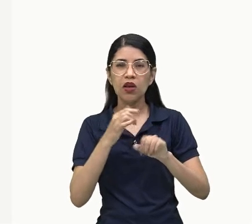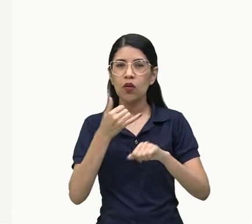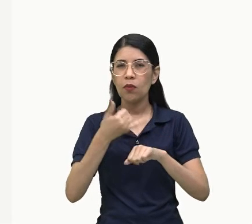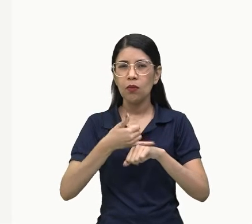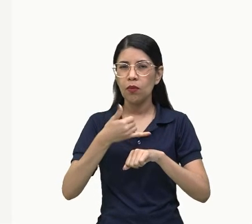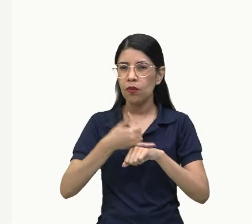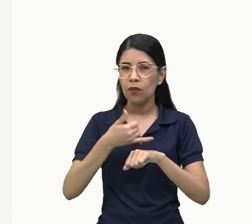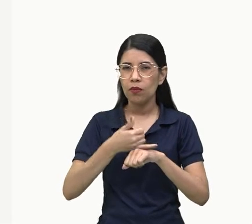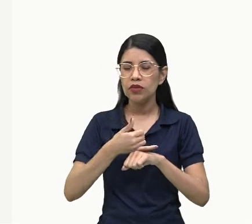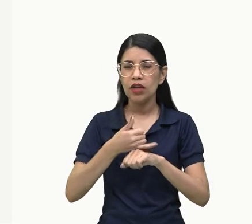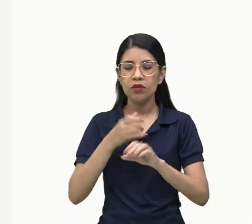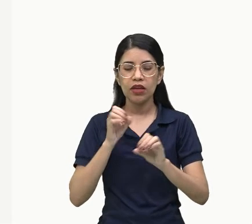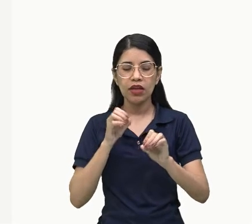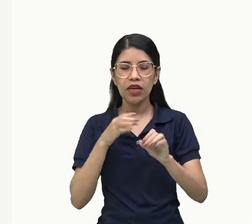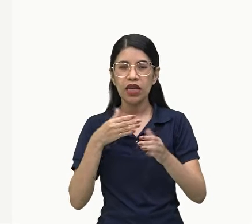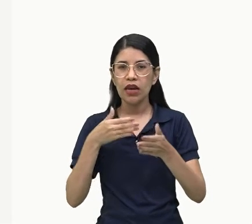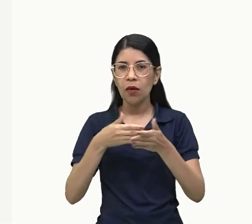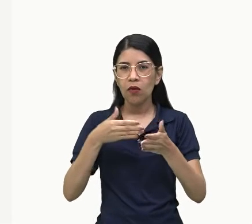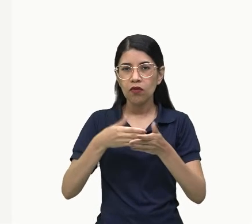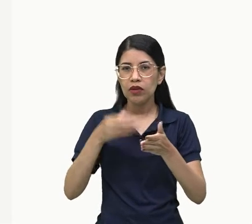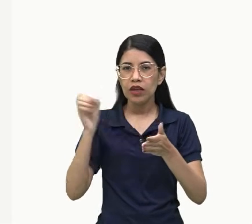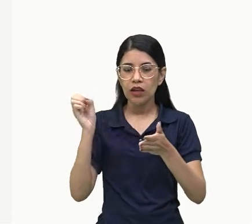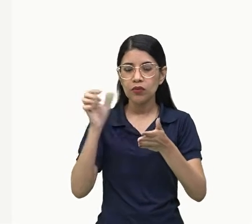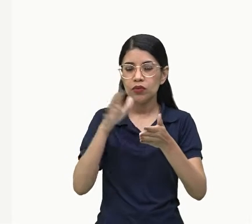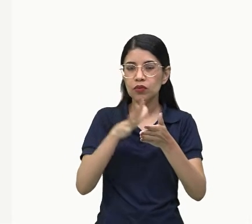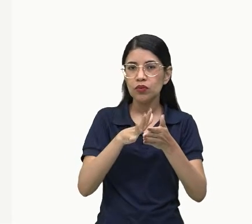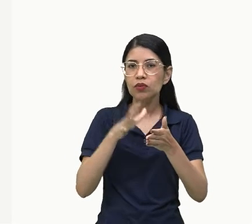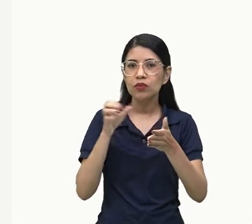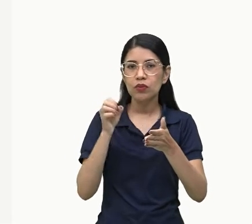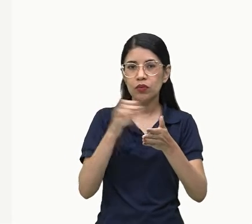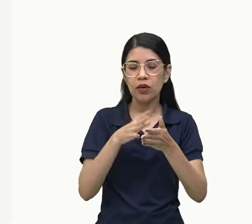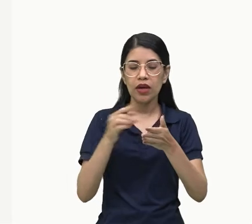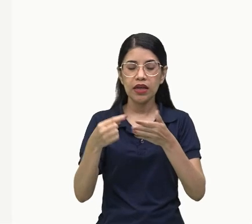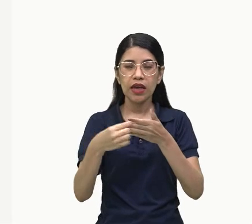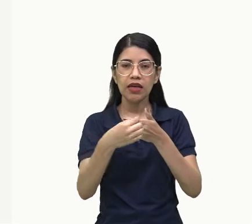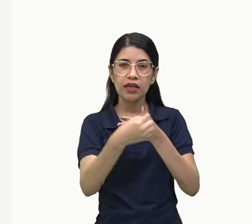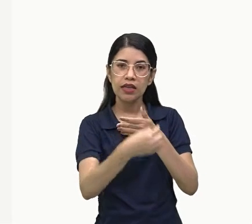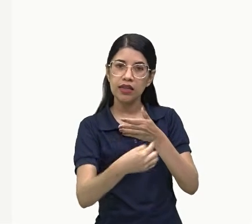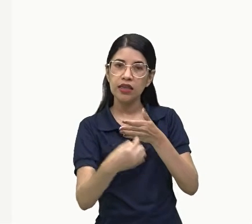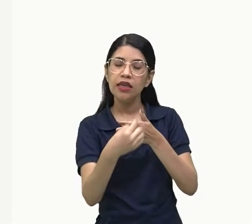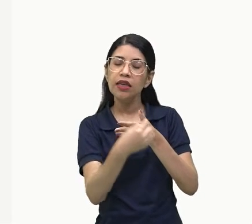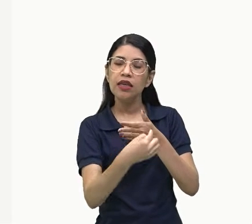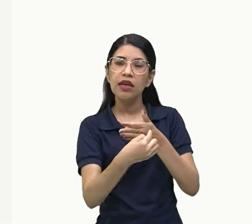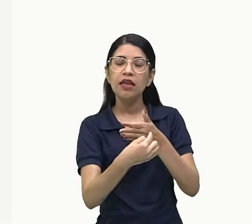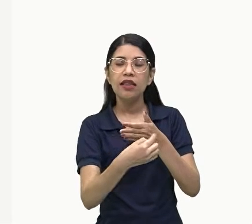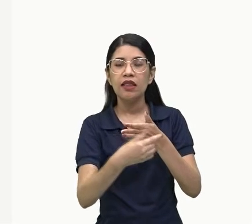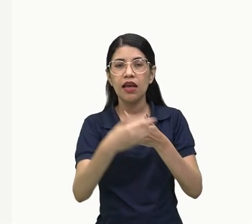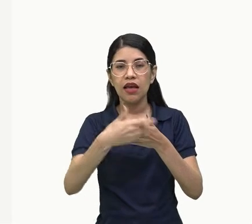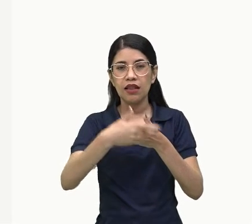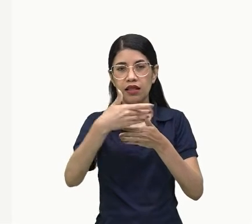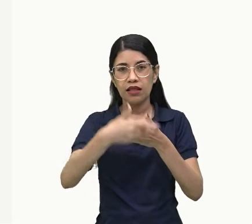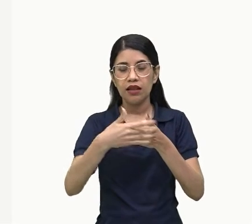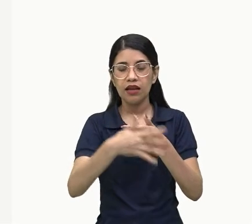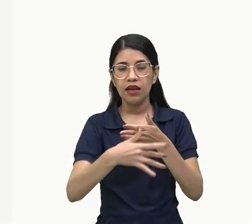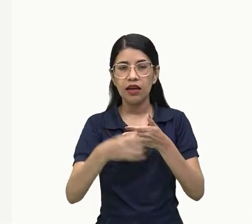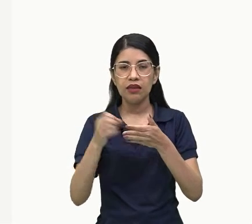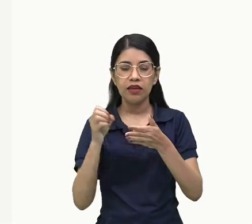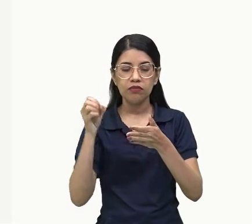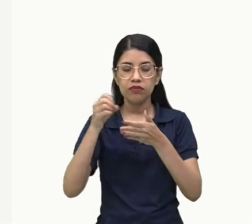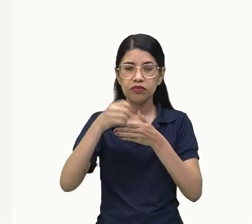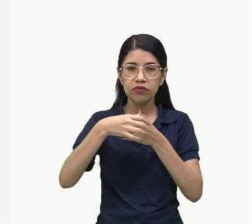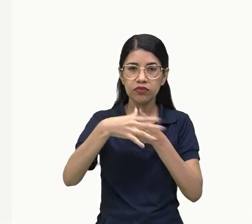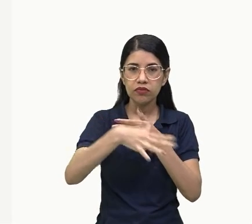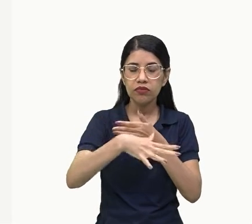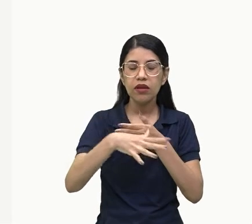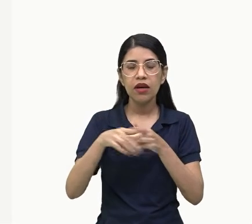né, bloqueando a passagem da luz, e um outro anteparo aqui atrás, né, onde a luz está sendo refletida também,